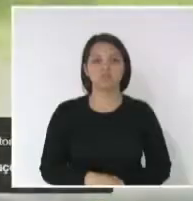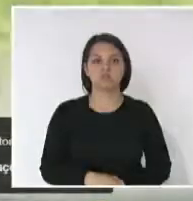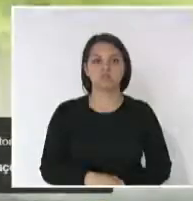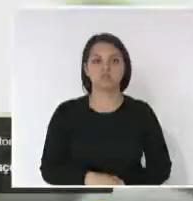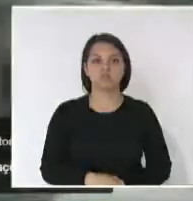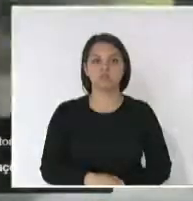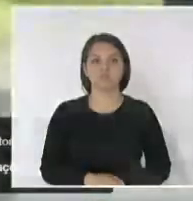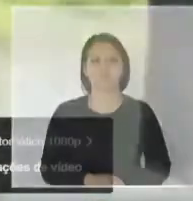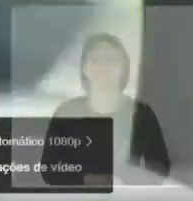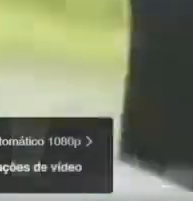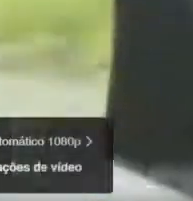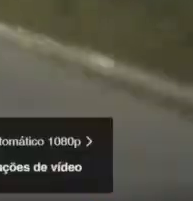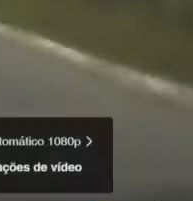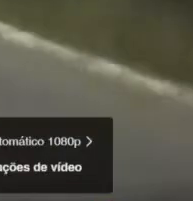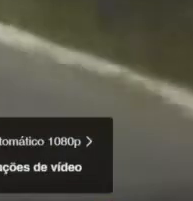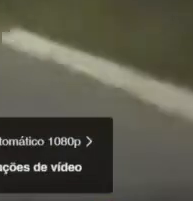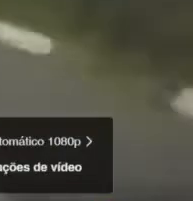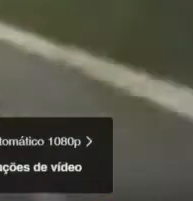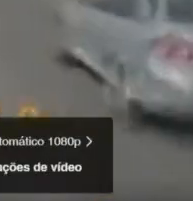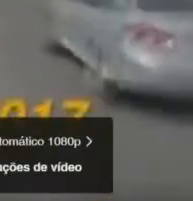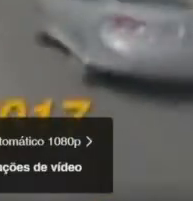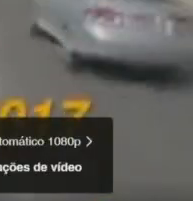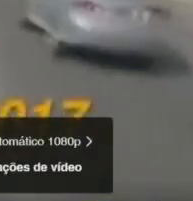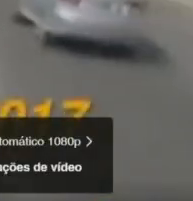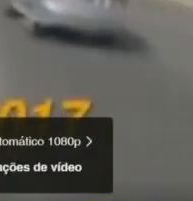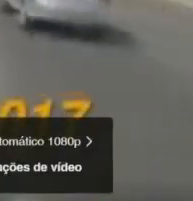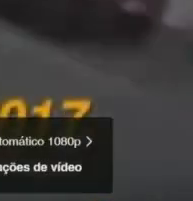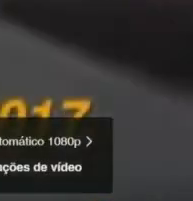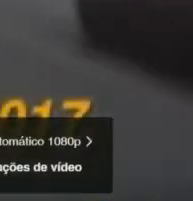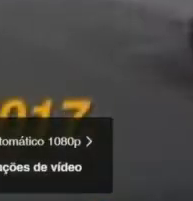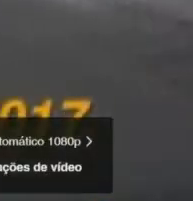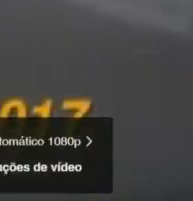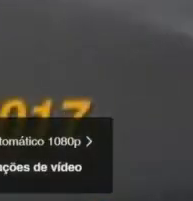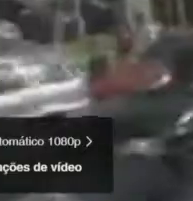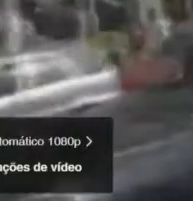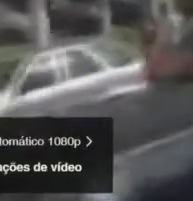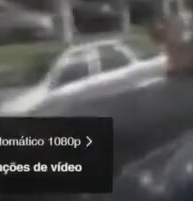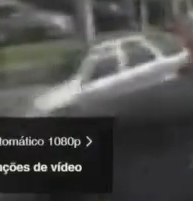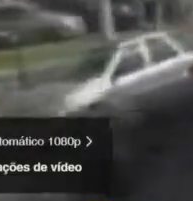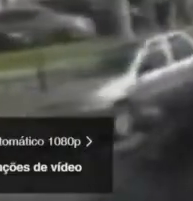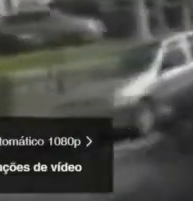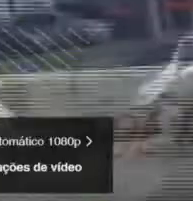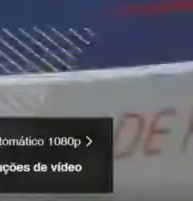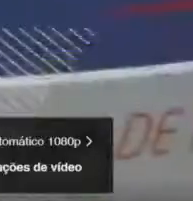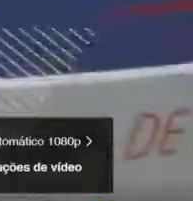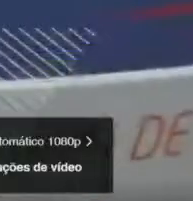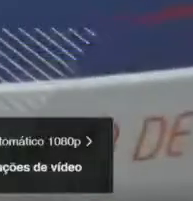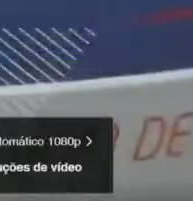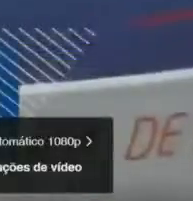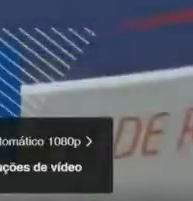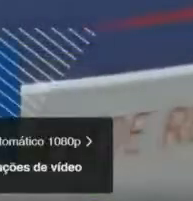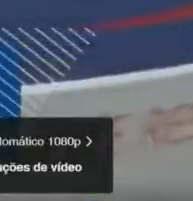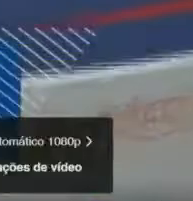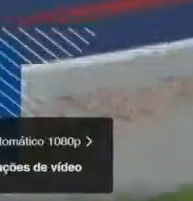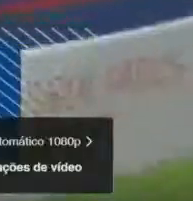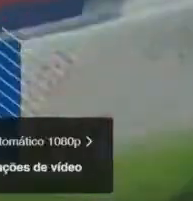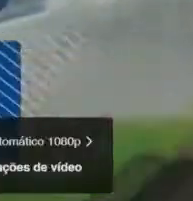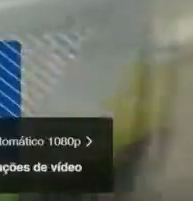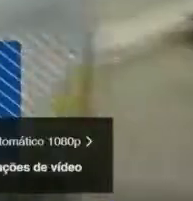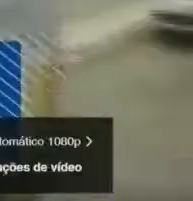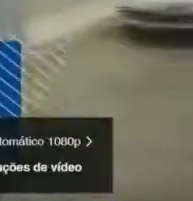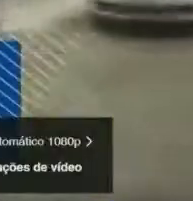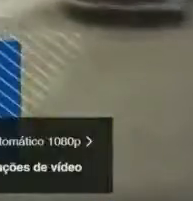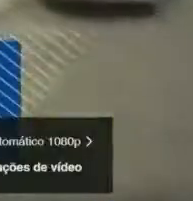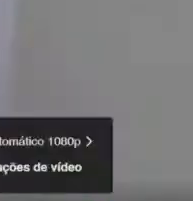Gente, nós estamos a caminho de Rio do Sul para mostrar para você, na prática, uma lei de minha autoria que salvou vidas. Chegamos aqui em Rio do Sul, na casa da